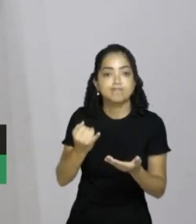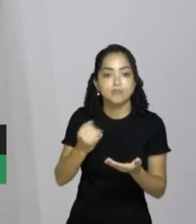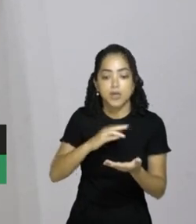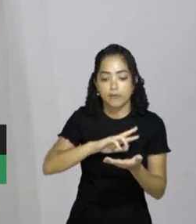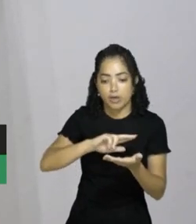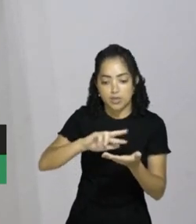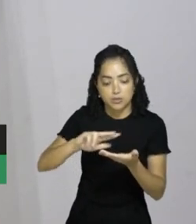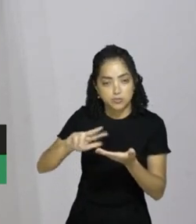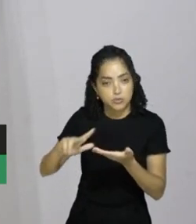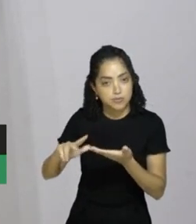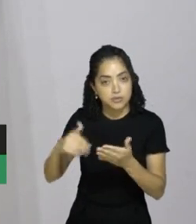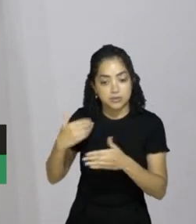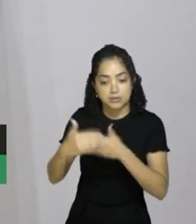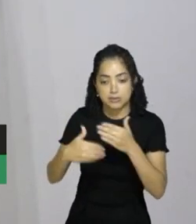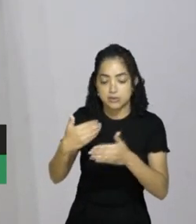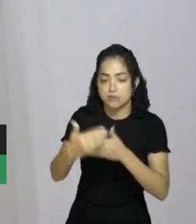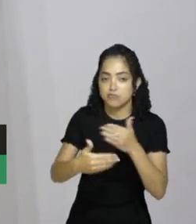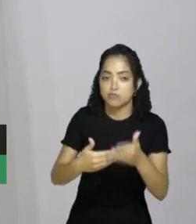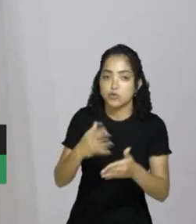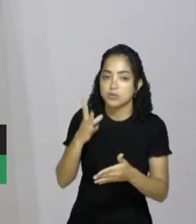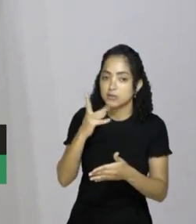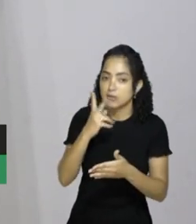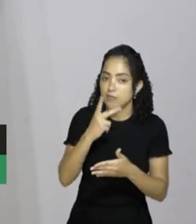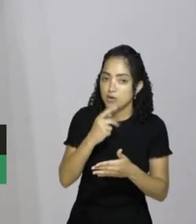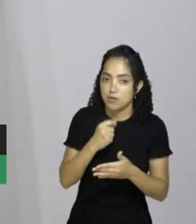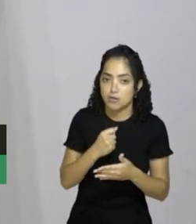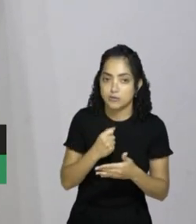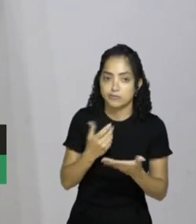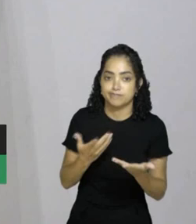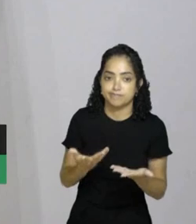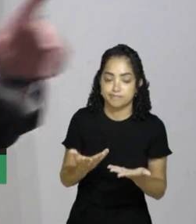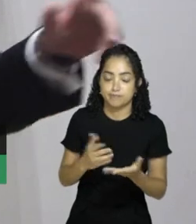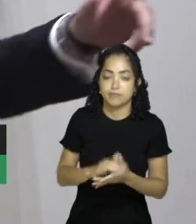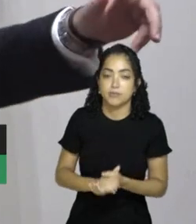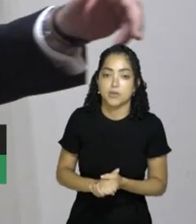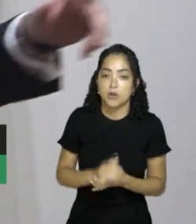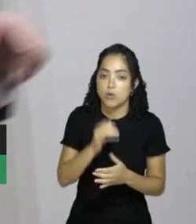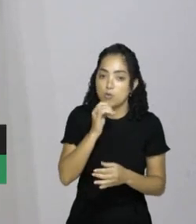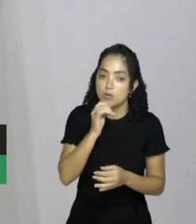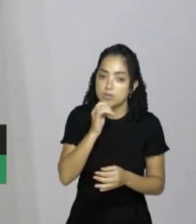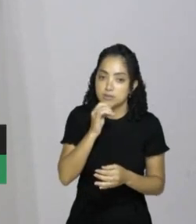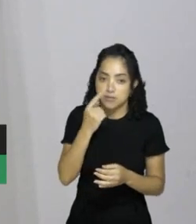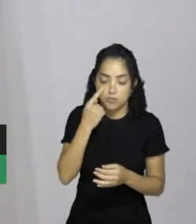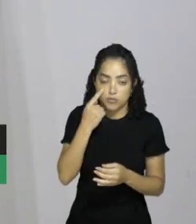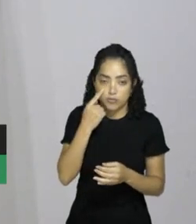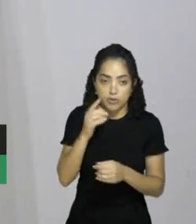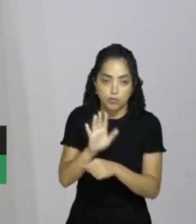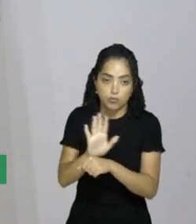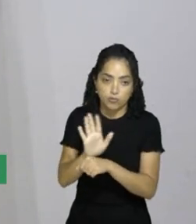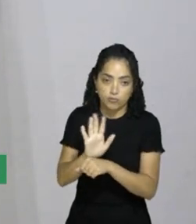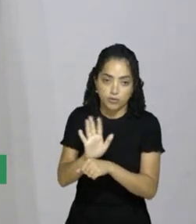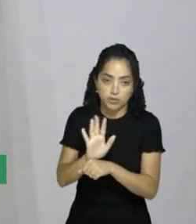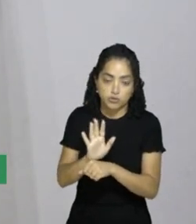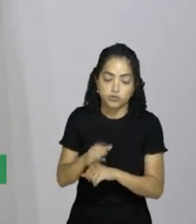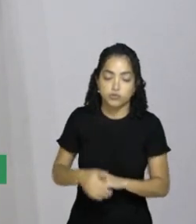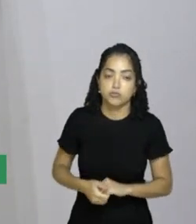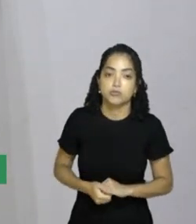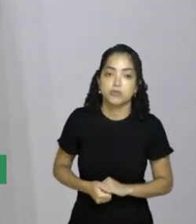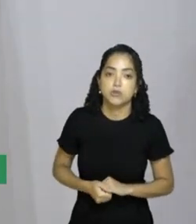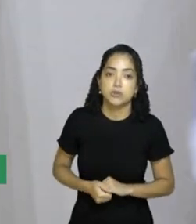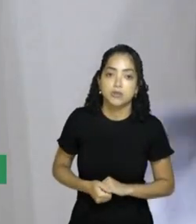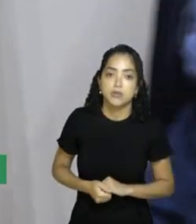elas demoram para voltar um exemplo disso eu gostaria que passasse um videozinho aqui que eu deixei aqui